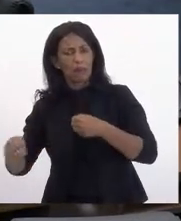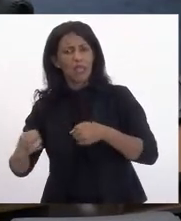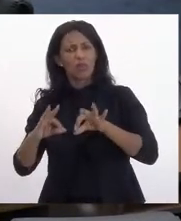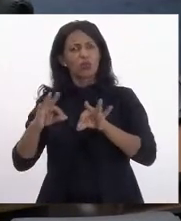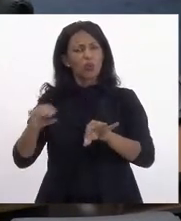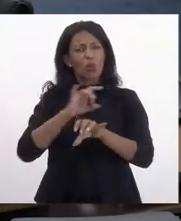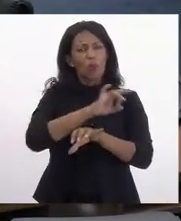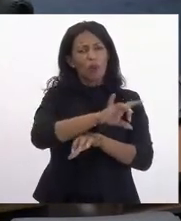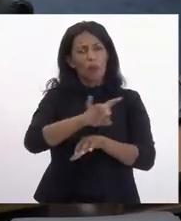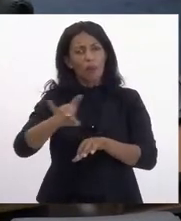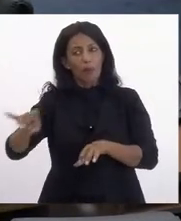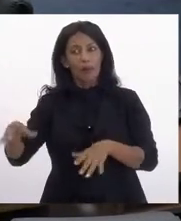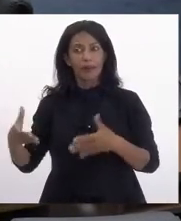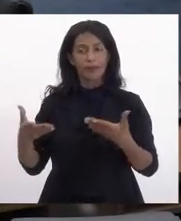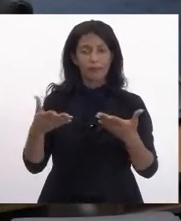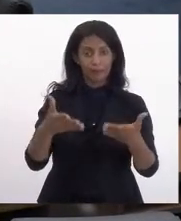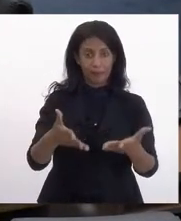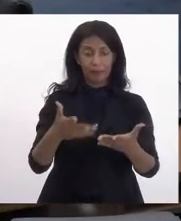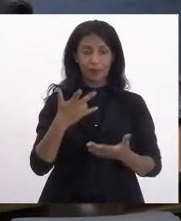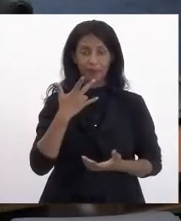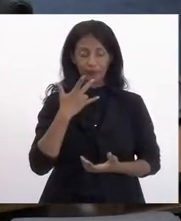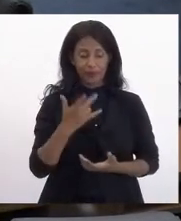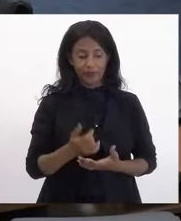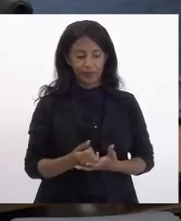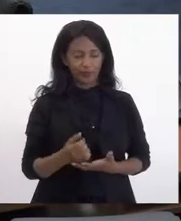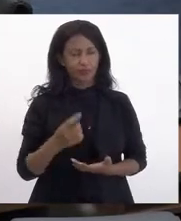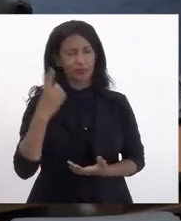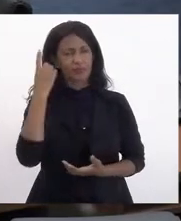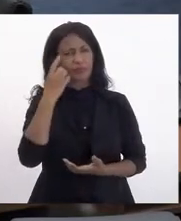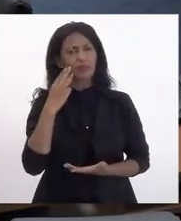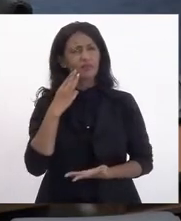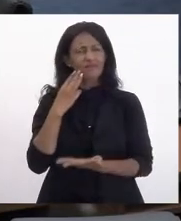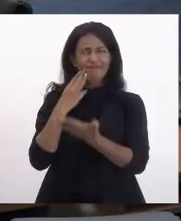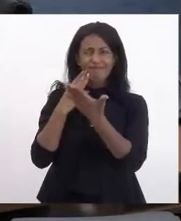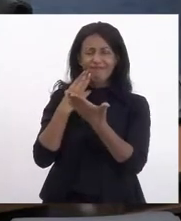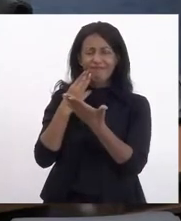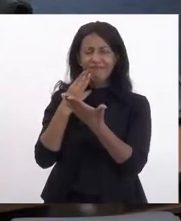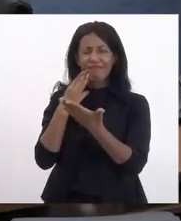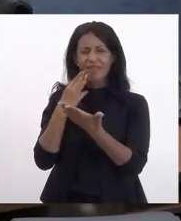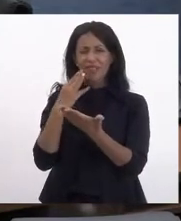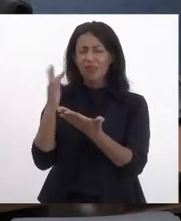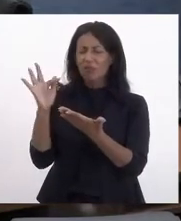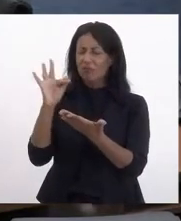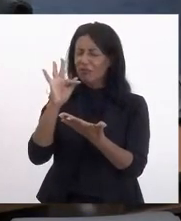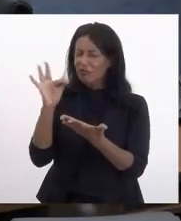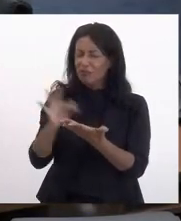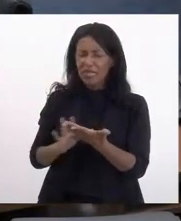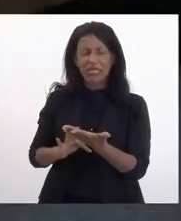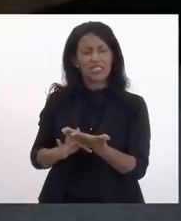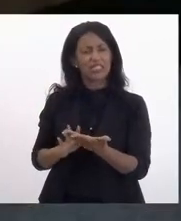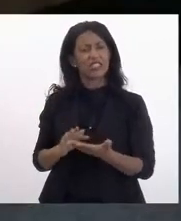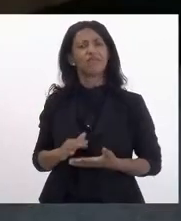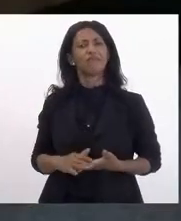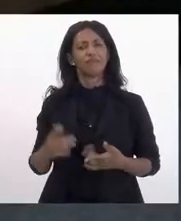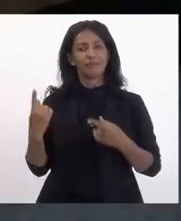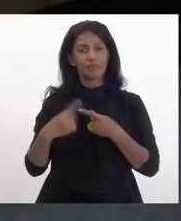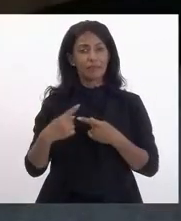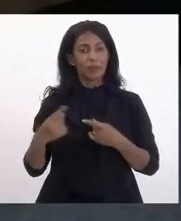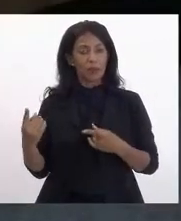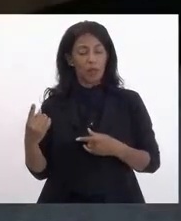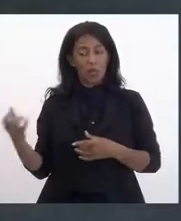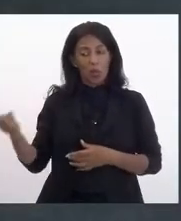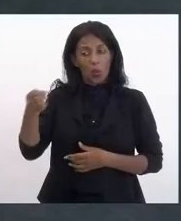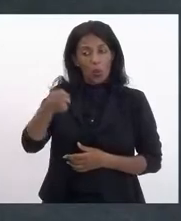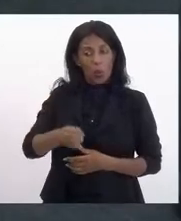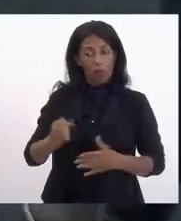outras questões. Então, eu quero dizer, deputado Valdec, que Vossa Excelência foi extremamente feliz, porque coloca